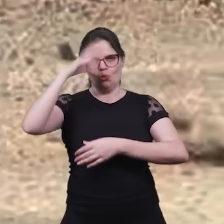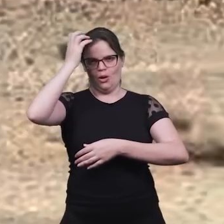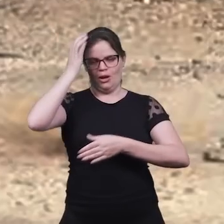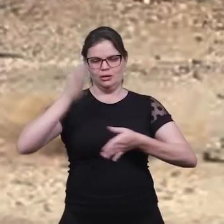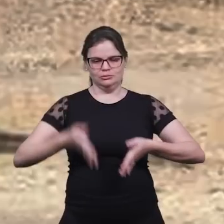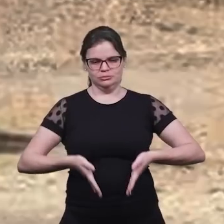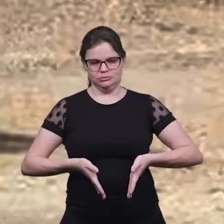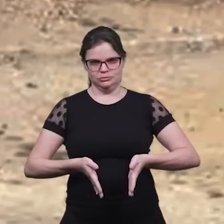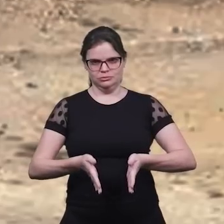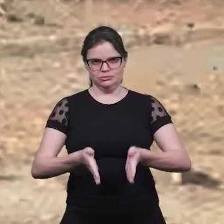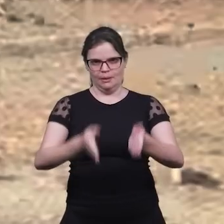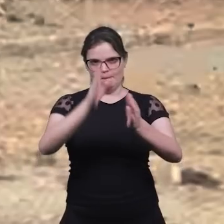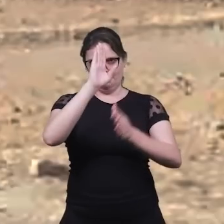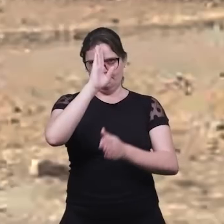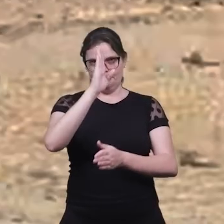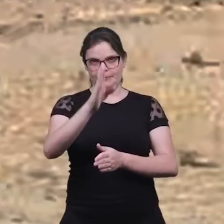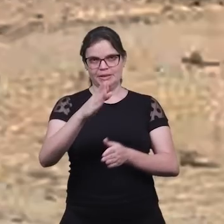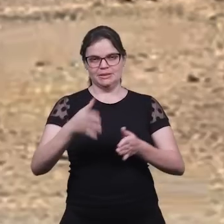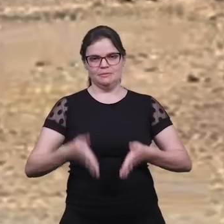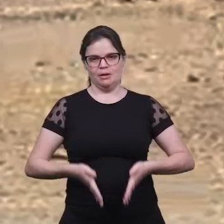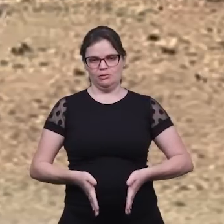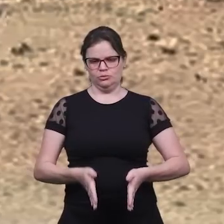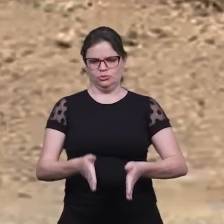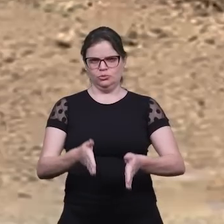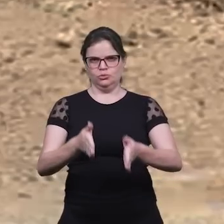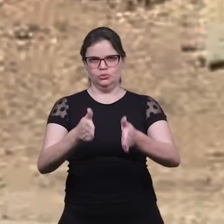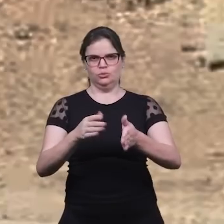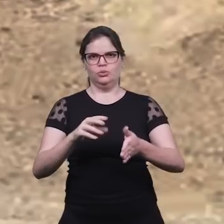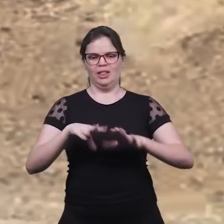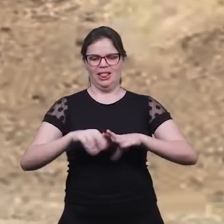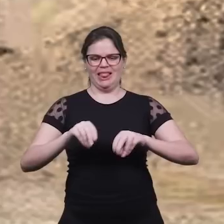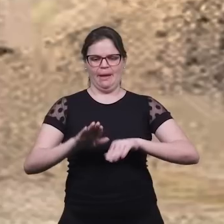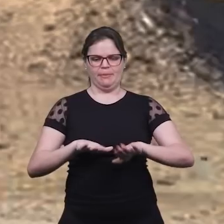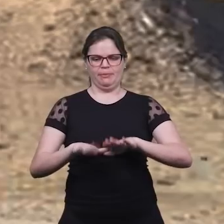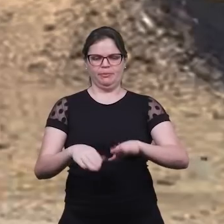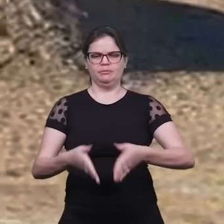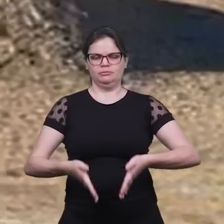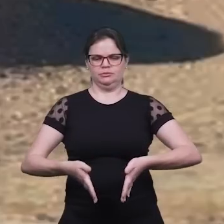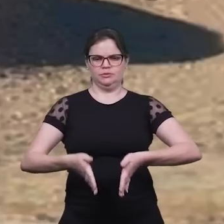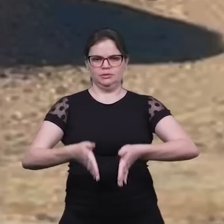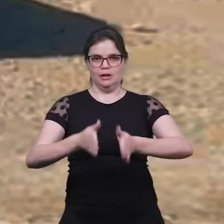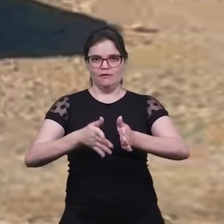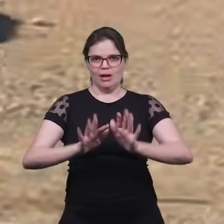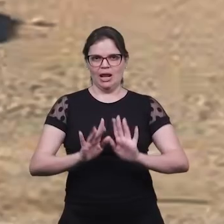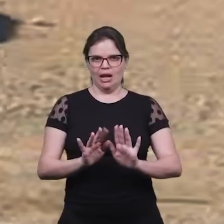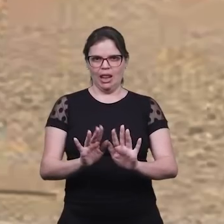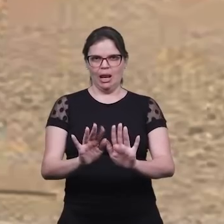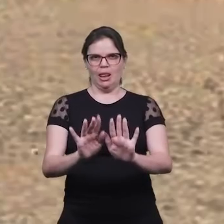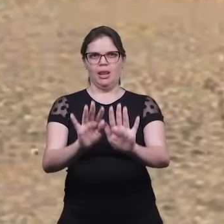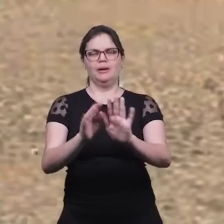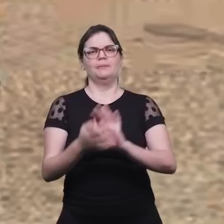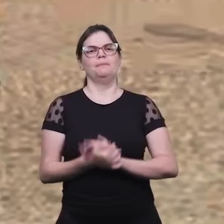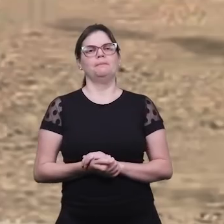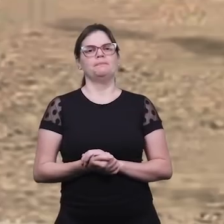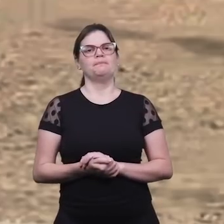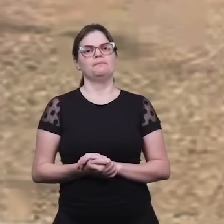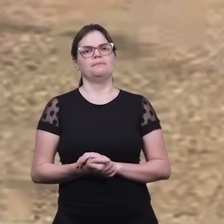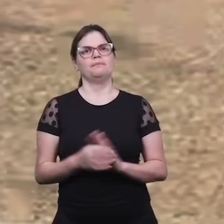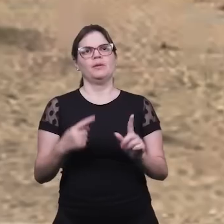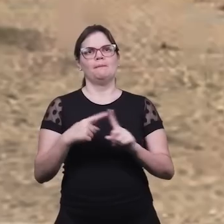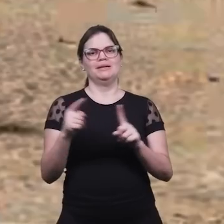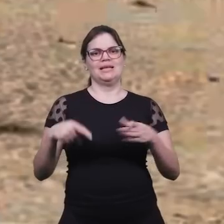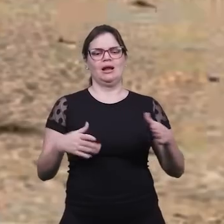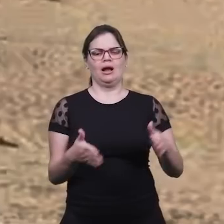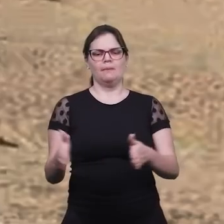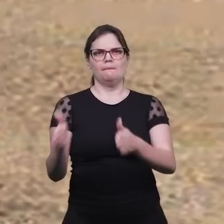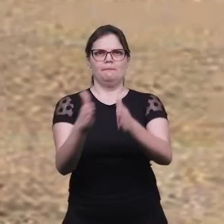dos filhos de Israel ponderou-lhe, seguiremos pela estrada real, a principal de terra batida.